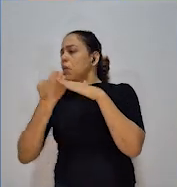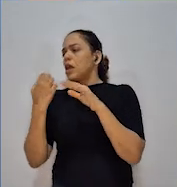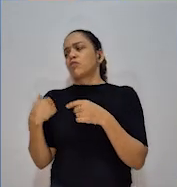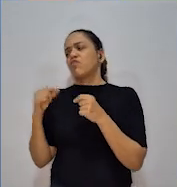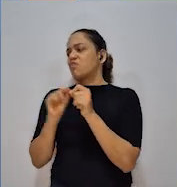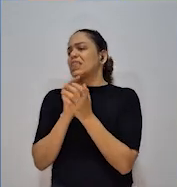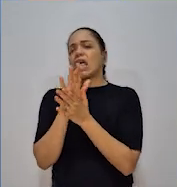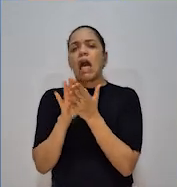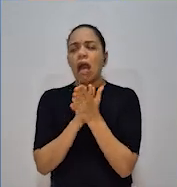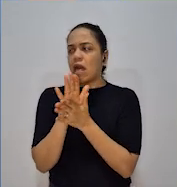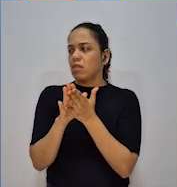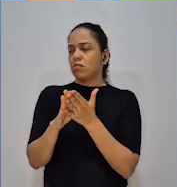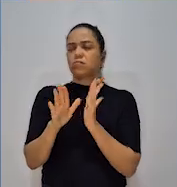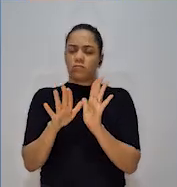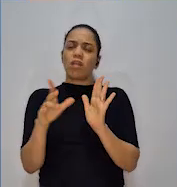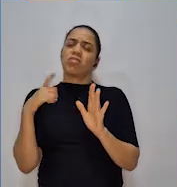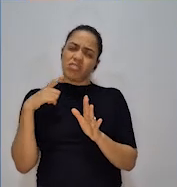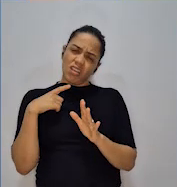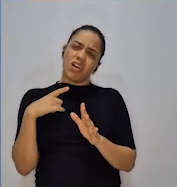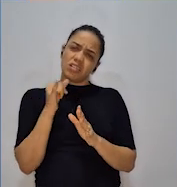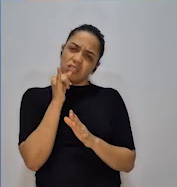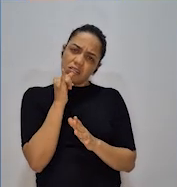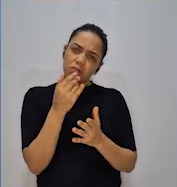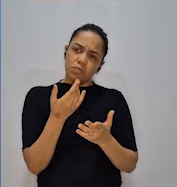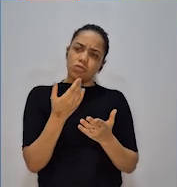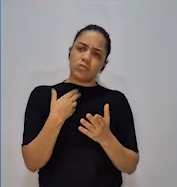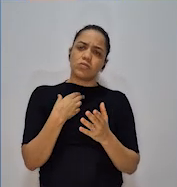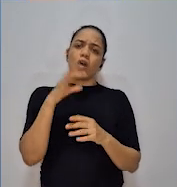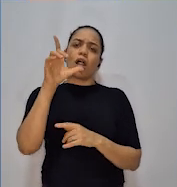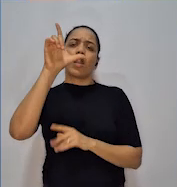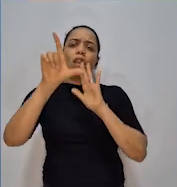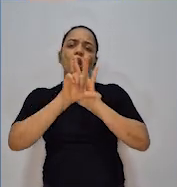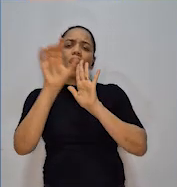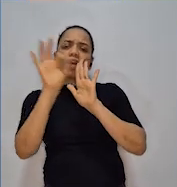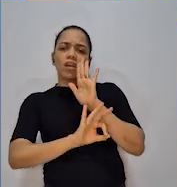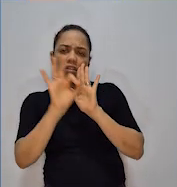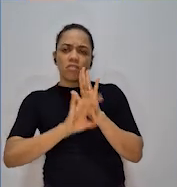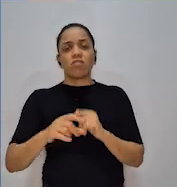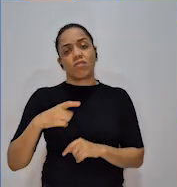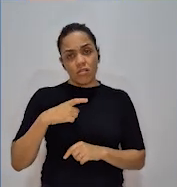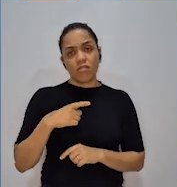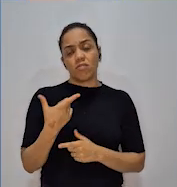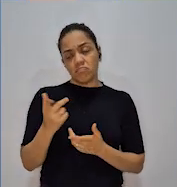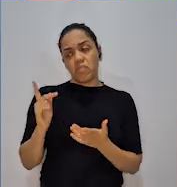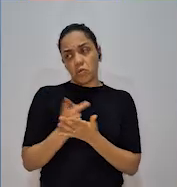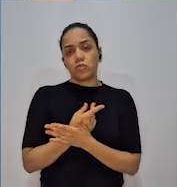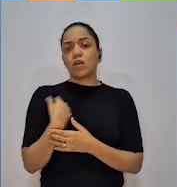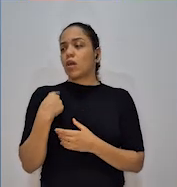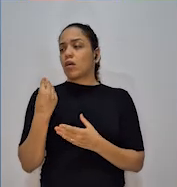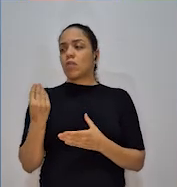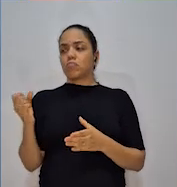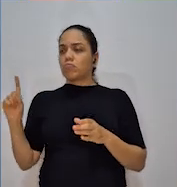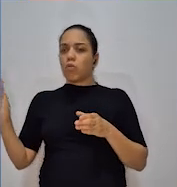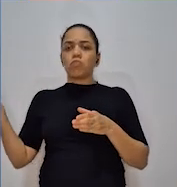uma olhadinha, alguma coisa que está relacionada, por exemplo, ao cumprimento de cotas de pessoas com deficiência, a inclusão de mulheres,